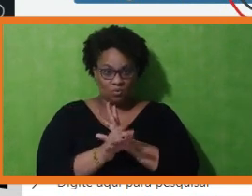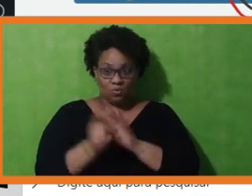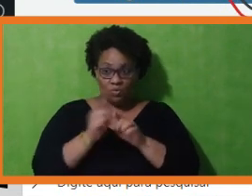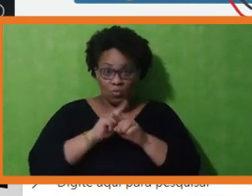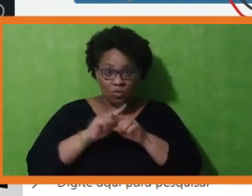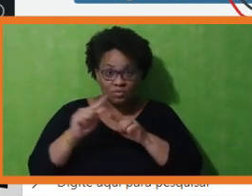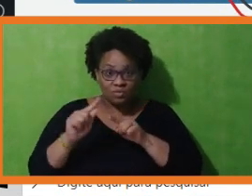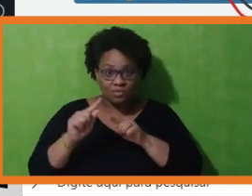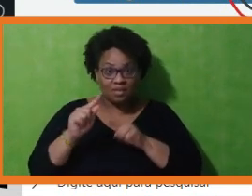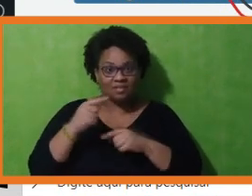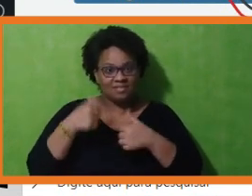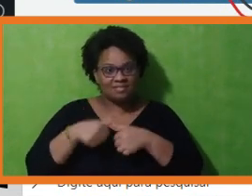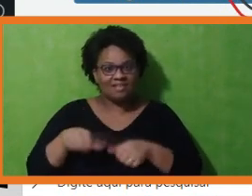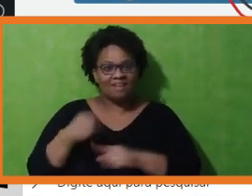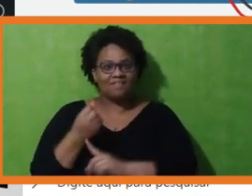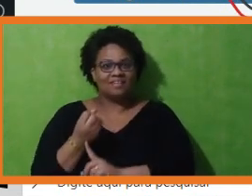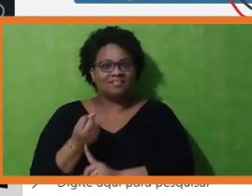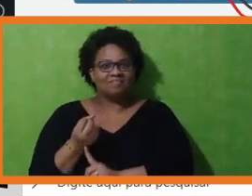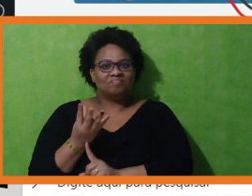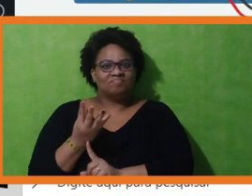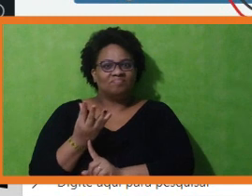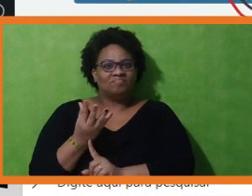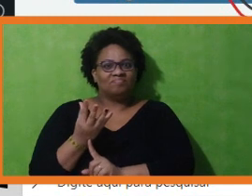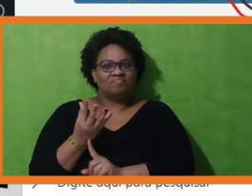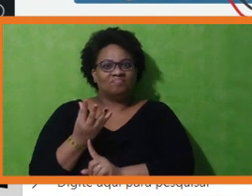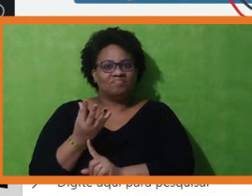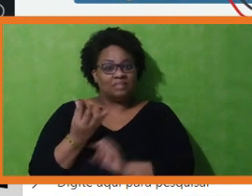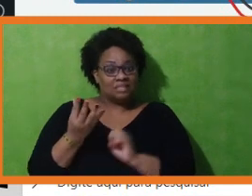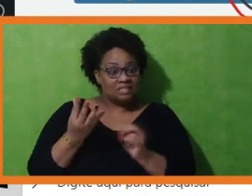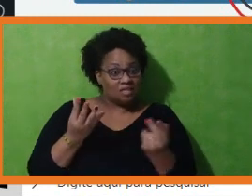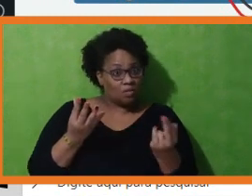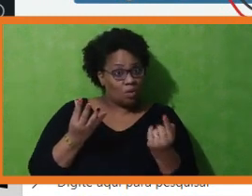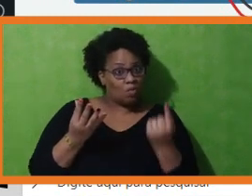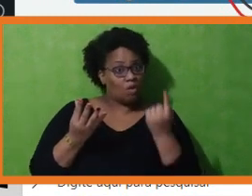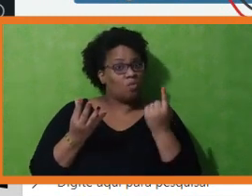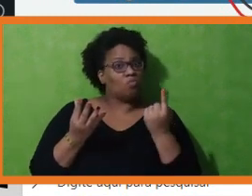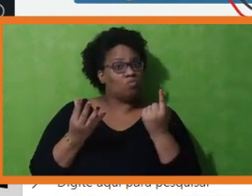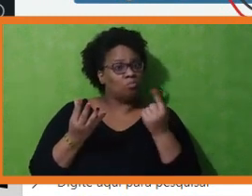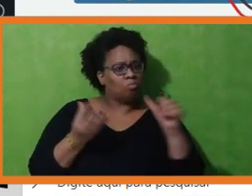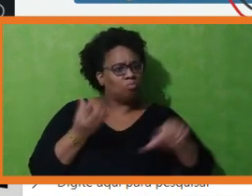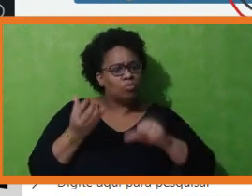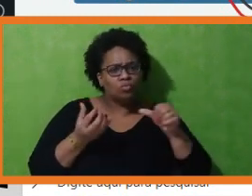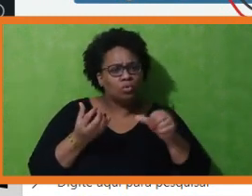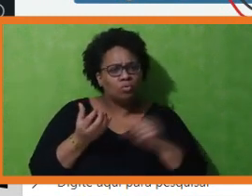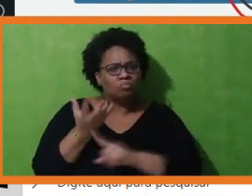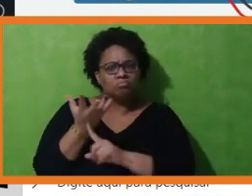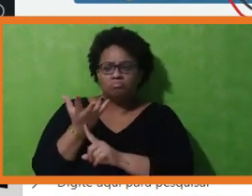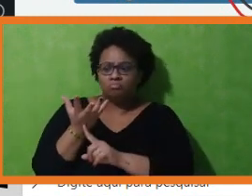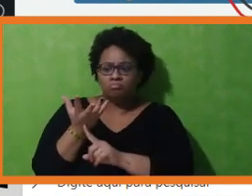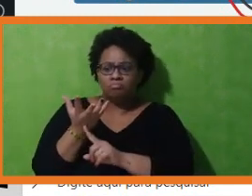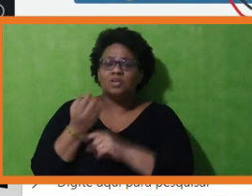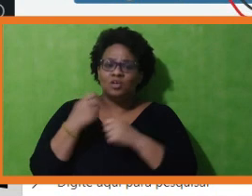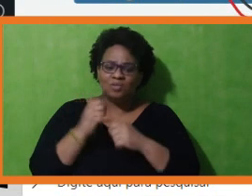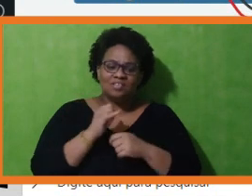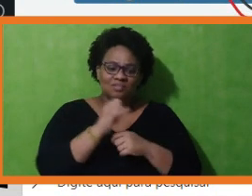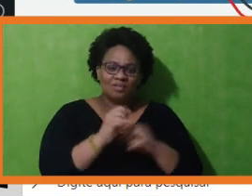Prontinho. Quando ele sai do enquanto, o LED estava aceso enquanto o botão 1 fosse igual a 1. Agora que deixou de ser igual a 1, eu